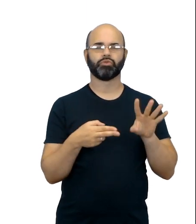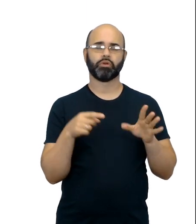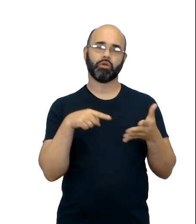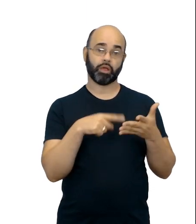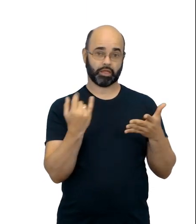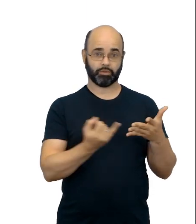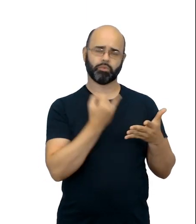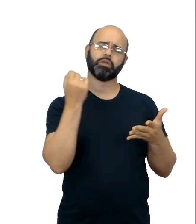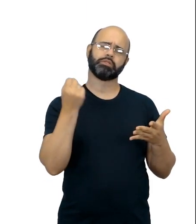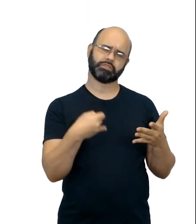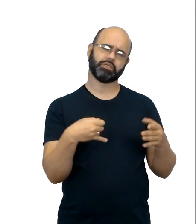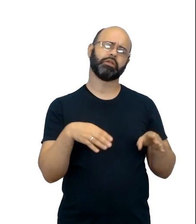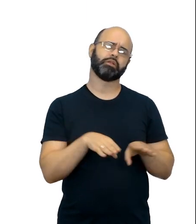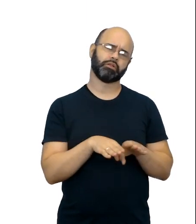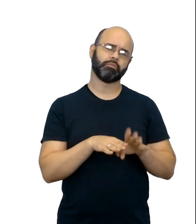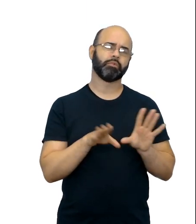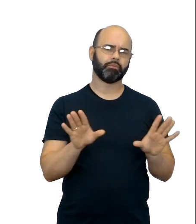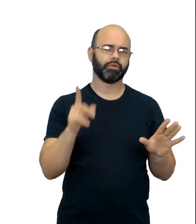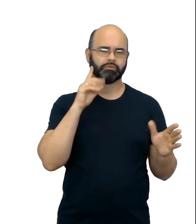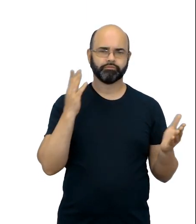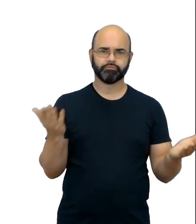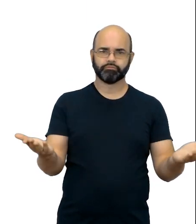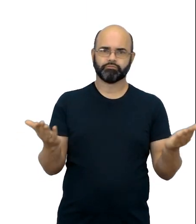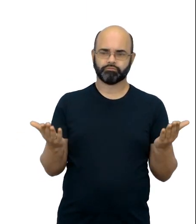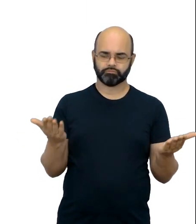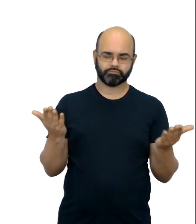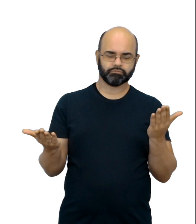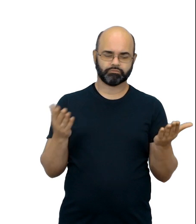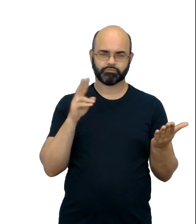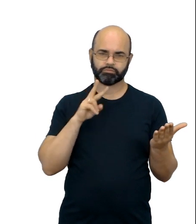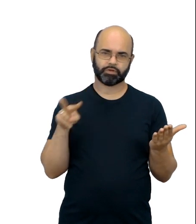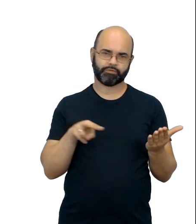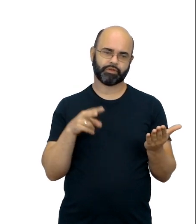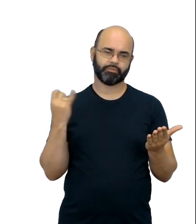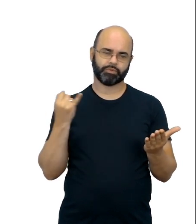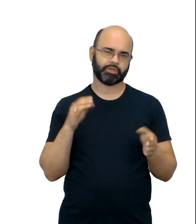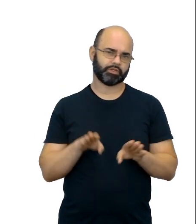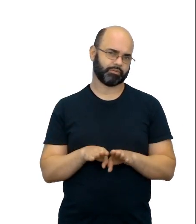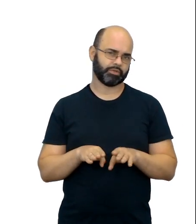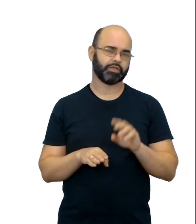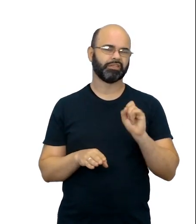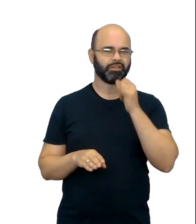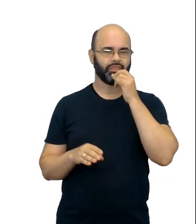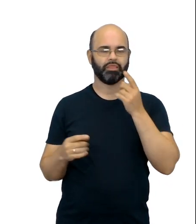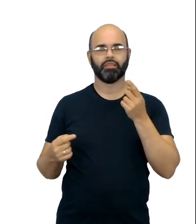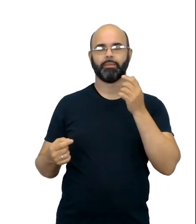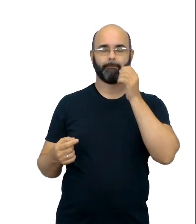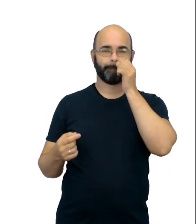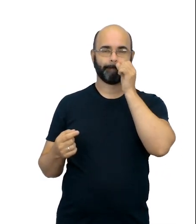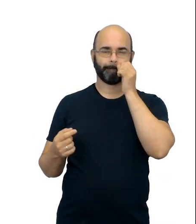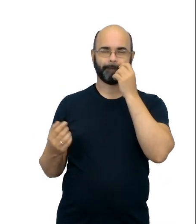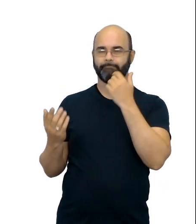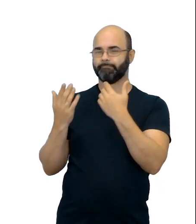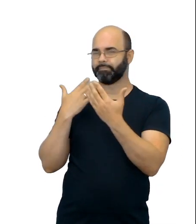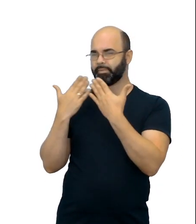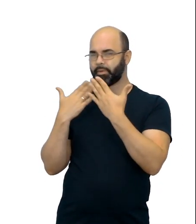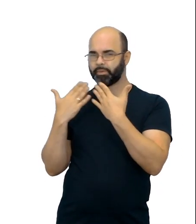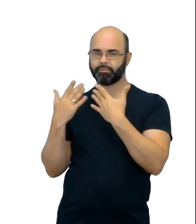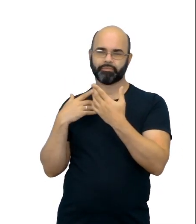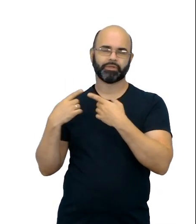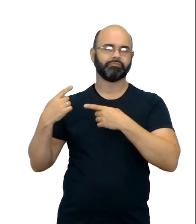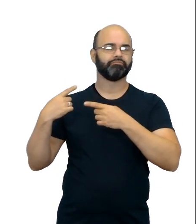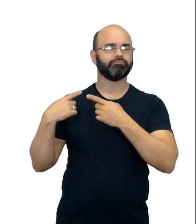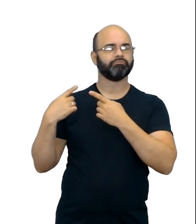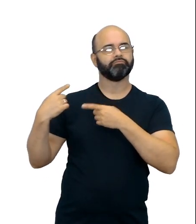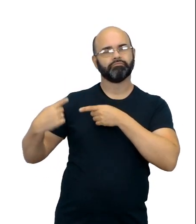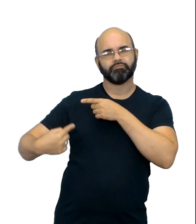um contraponto, tá bom? Quando nós pensamos aqui em debate, veja a complexidade que é